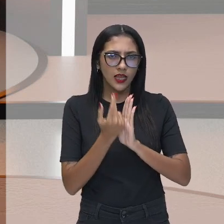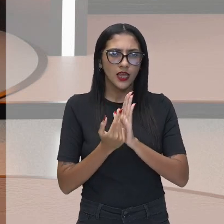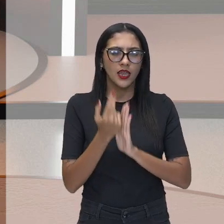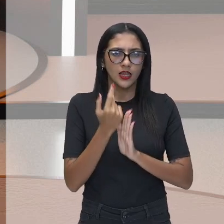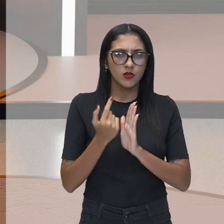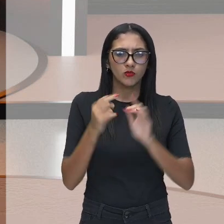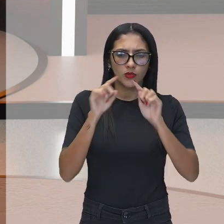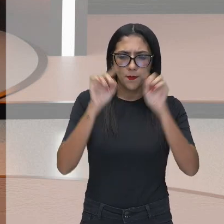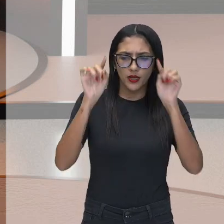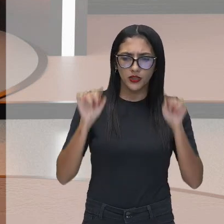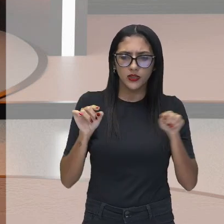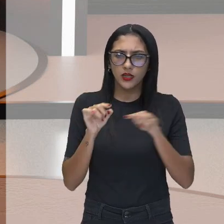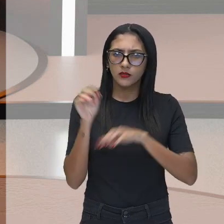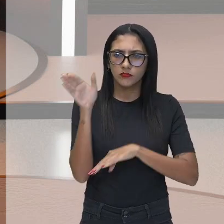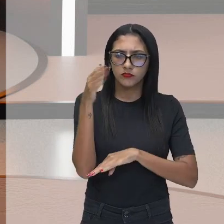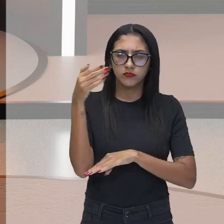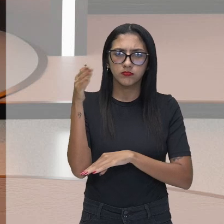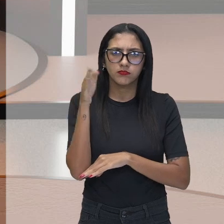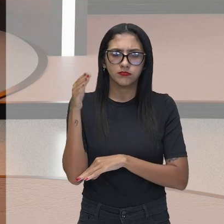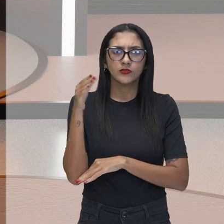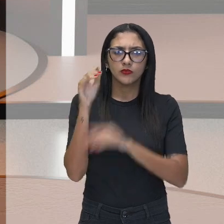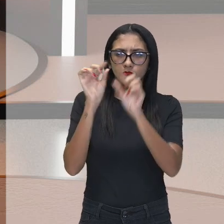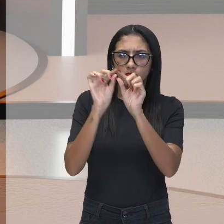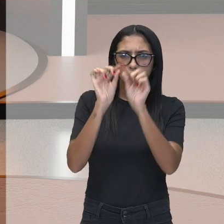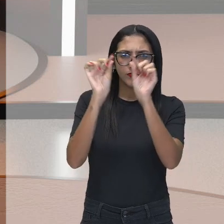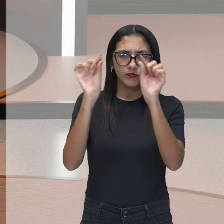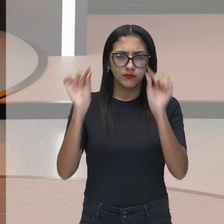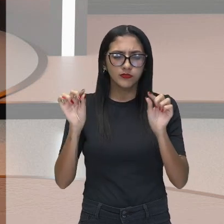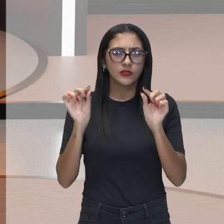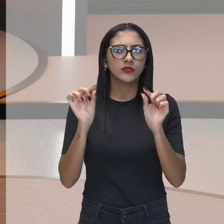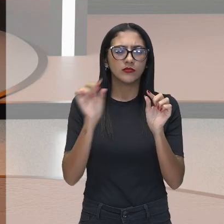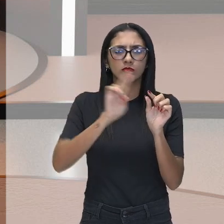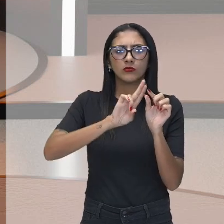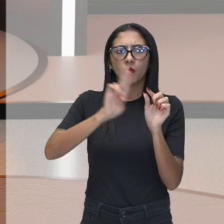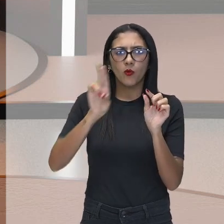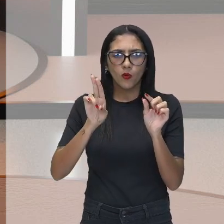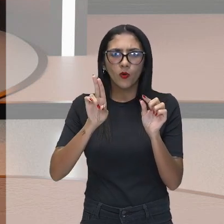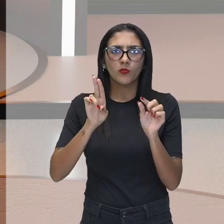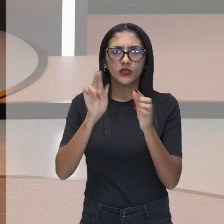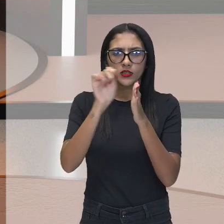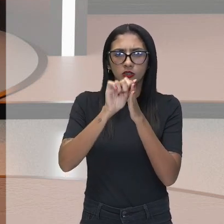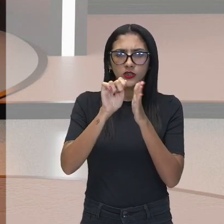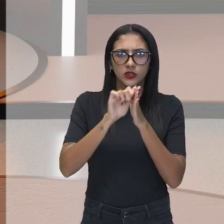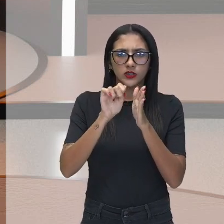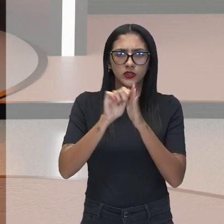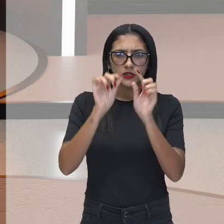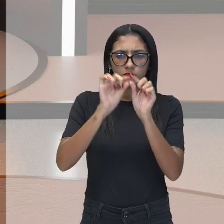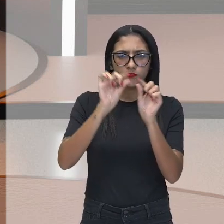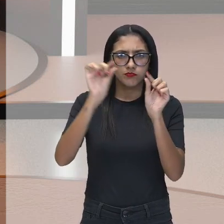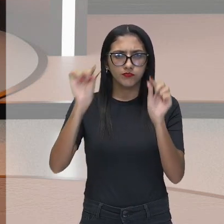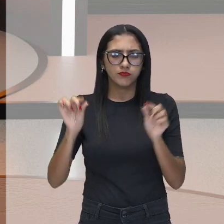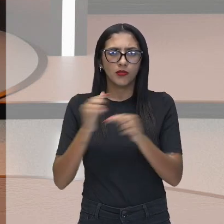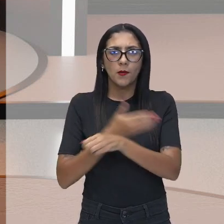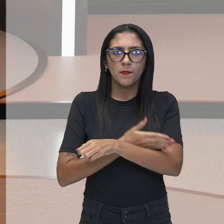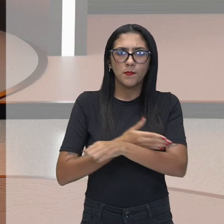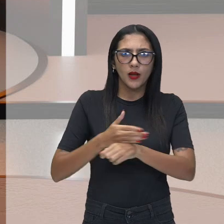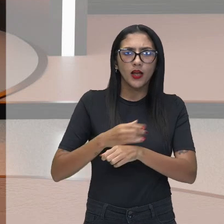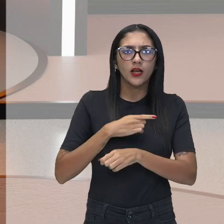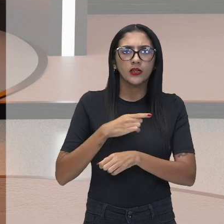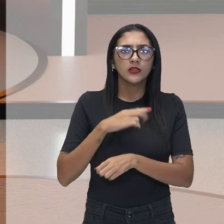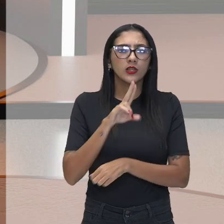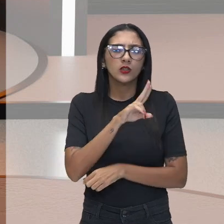configuração, temos ali escrito ali no centro, naquela faixinha que fica entre a parte de cima e debaixo daquela faixa branca, que está escrito ali o